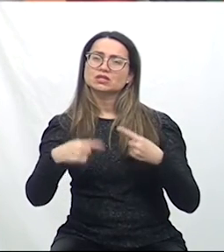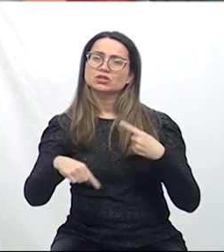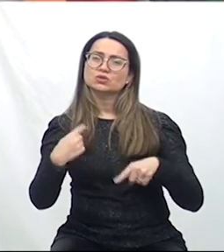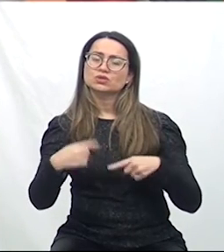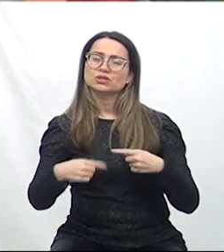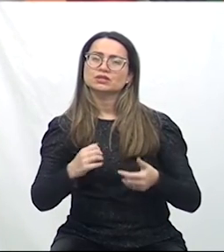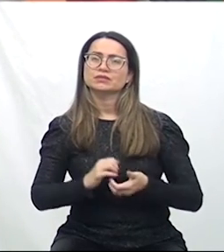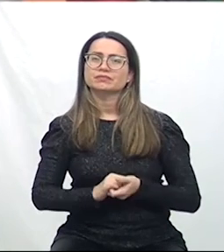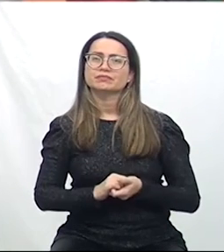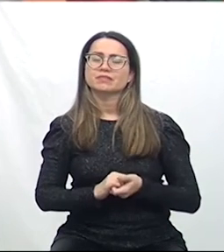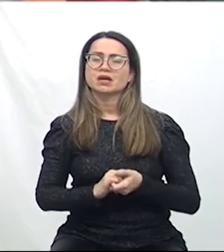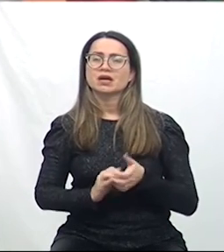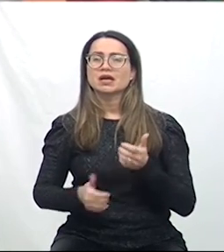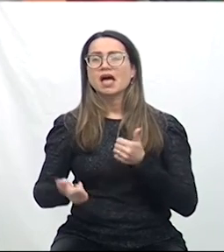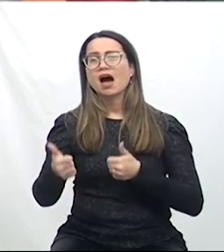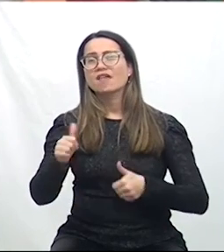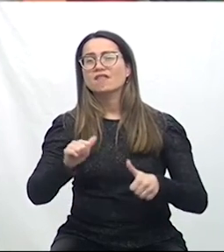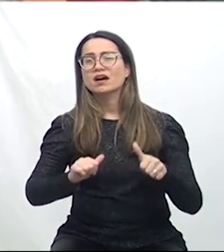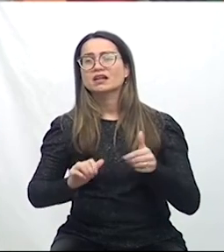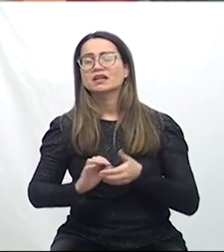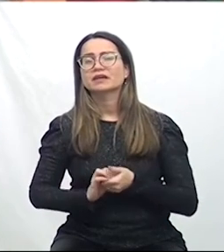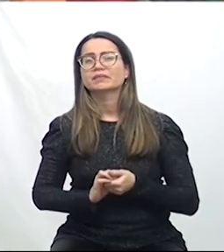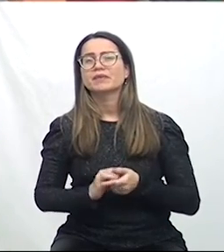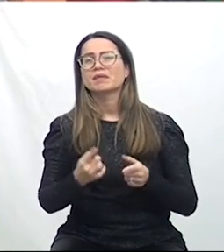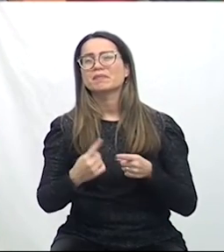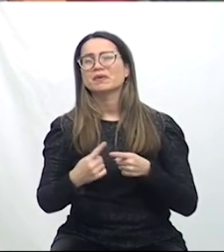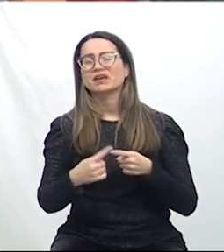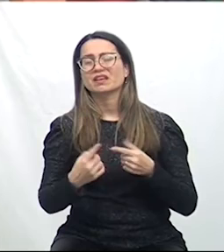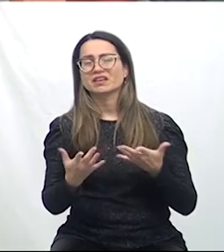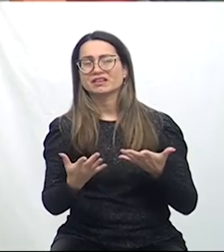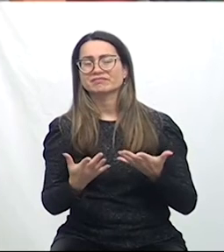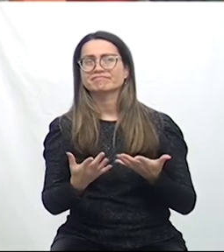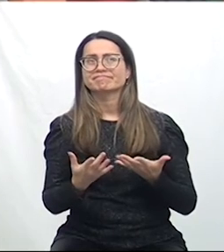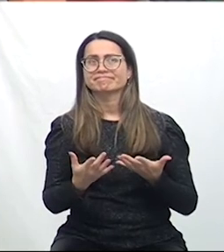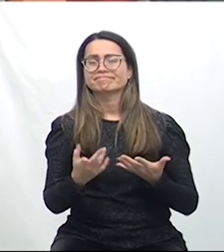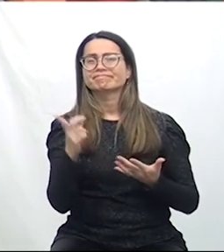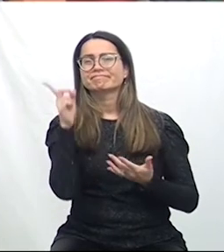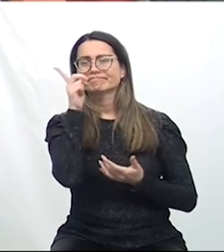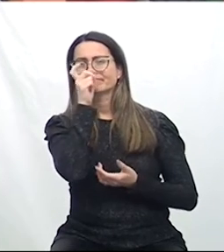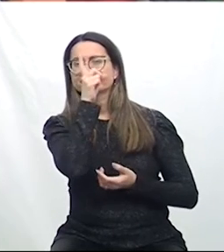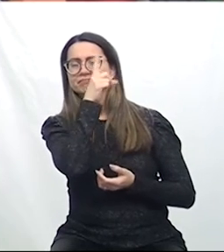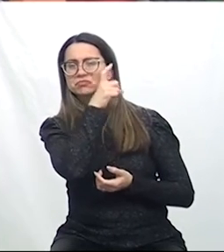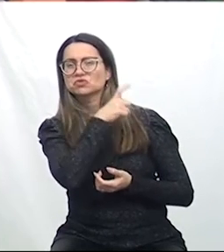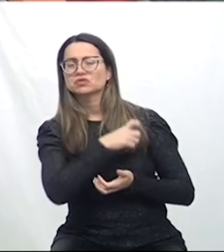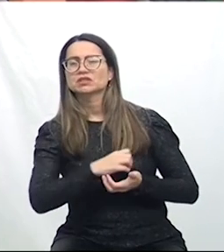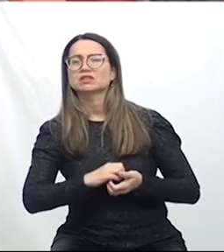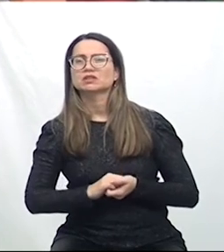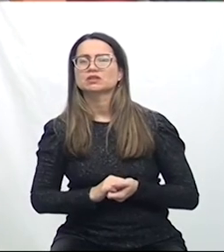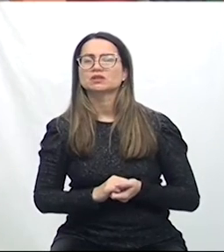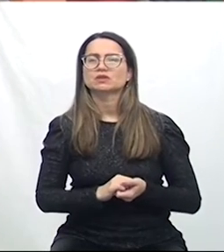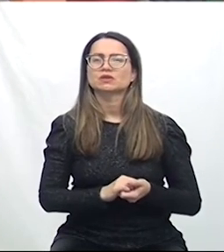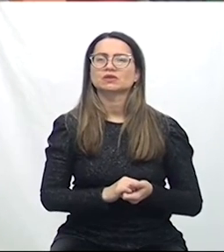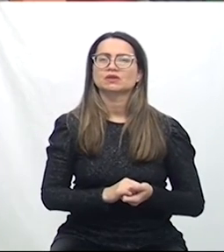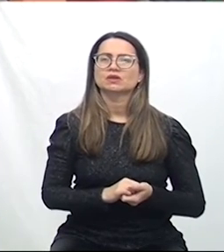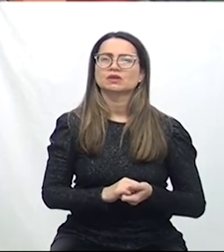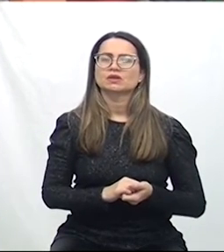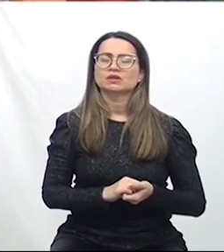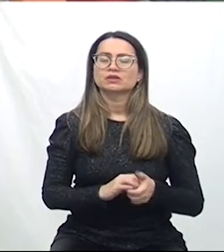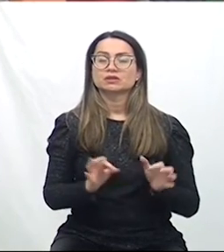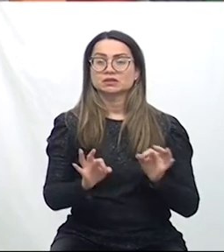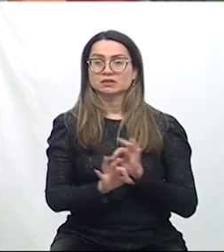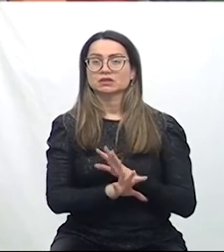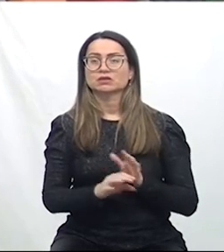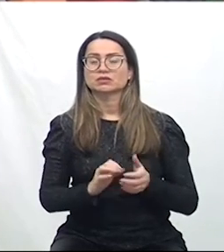avalia muito, porque assim, ó, é uma questão delicada, é uma questão difícil de se resolver. Não